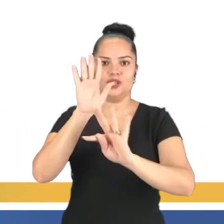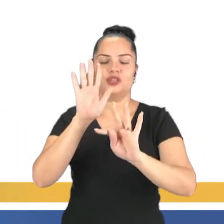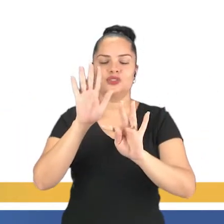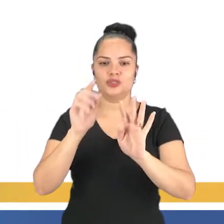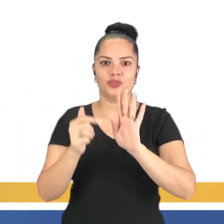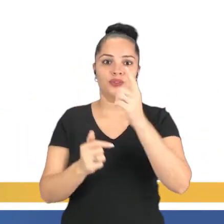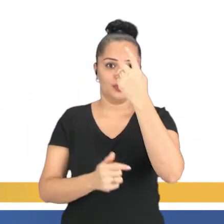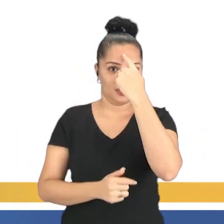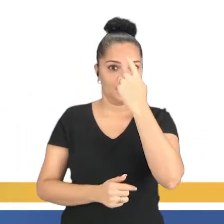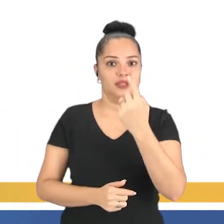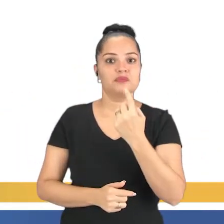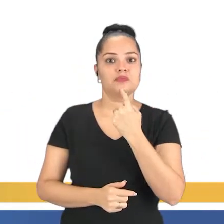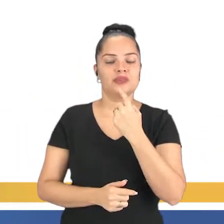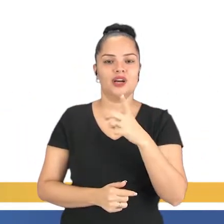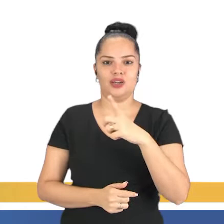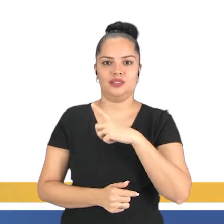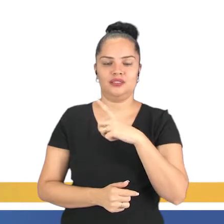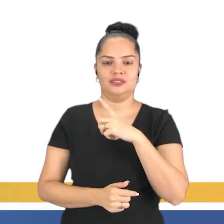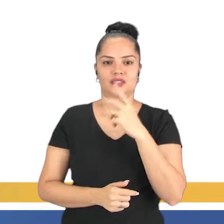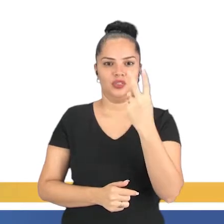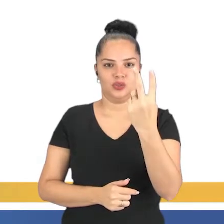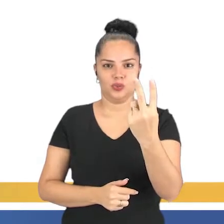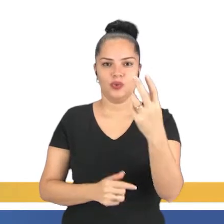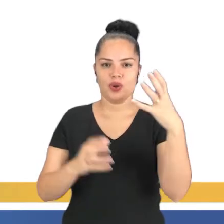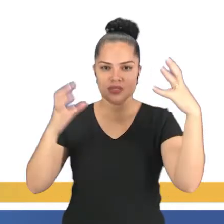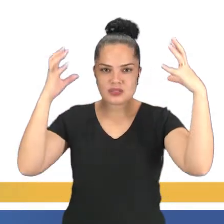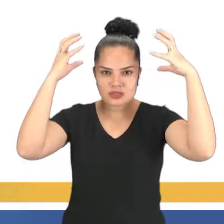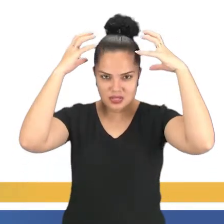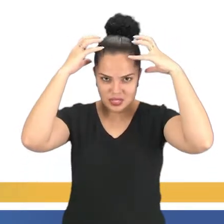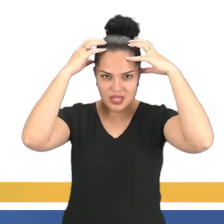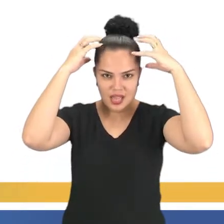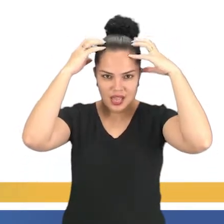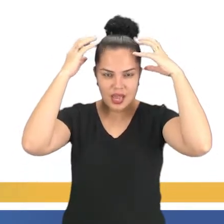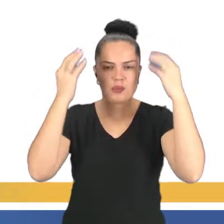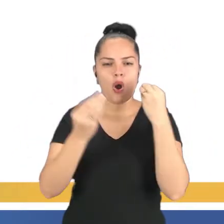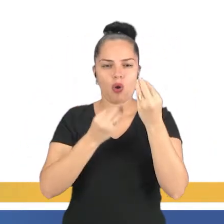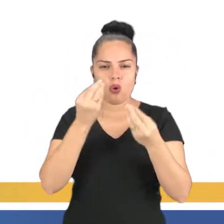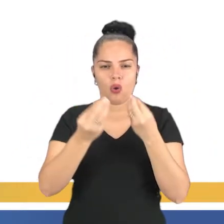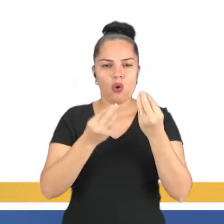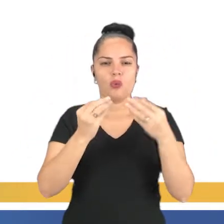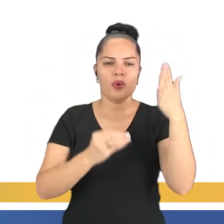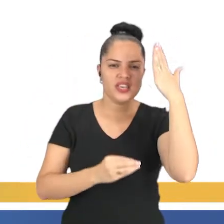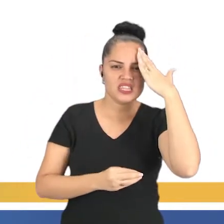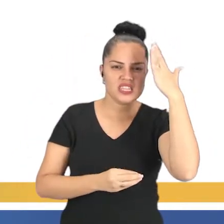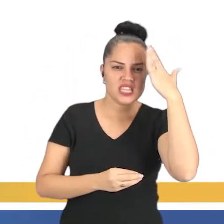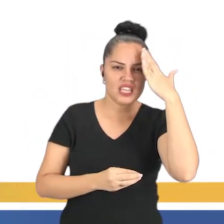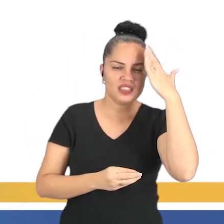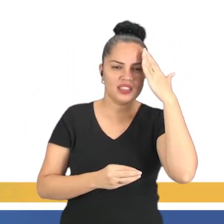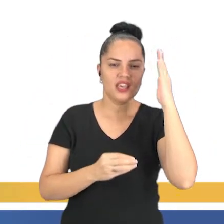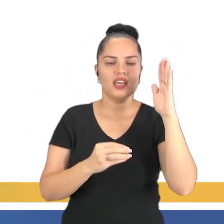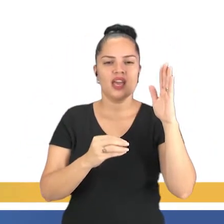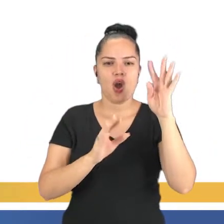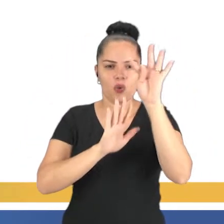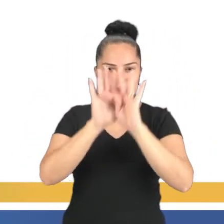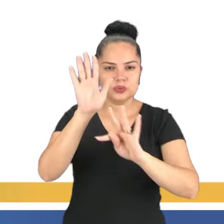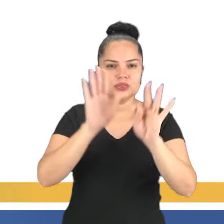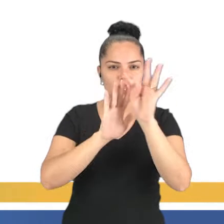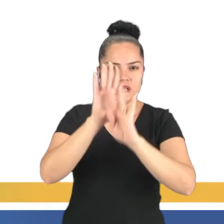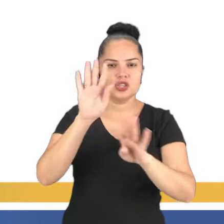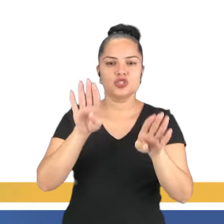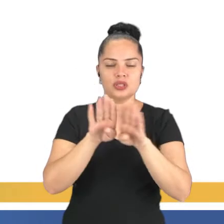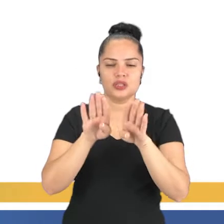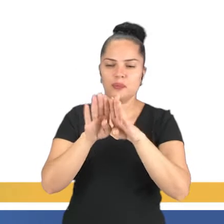duas zonas do cérebro, vamos dizer assim, né? Aquela parte da interpretação textual e a parte da leitura também